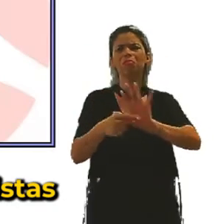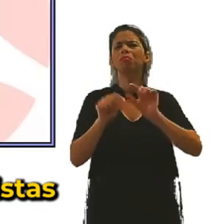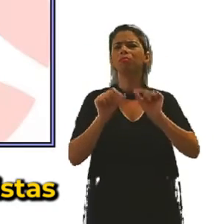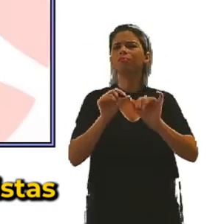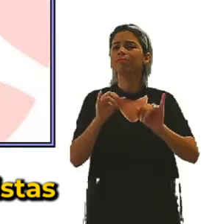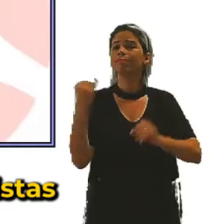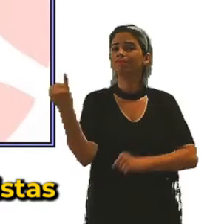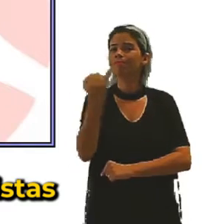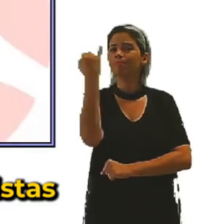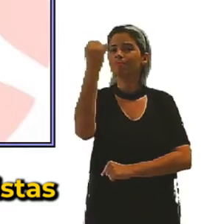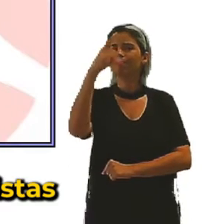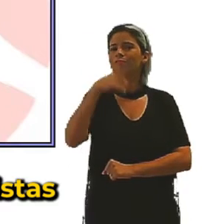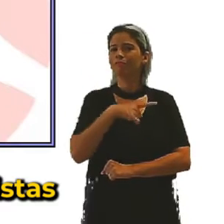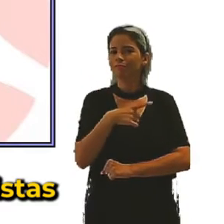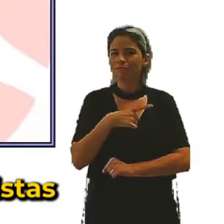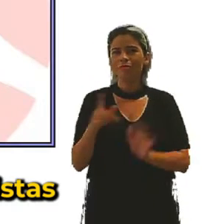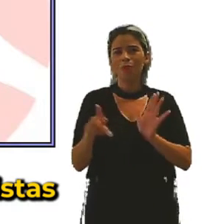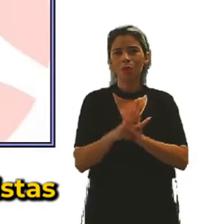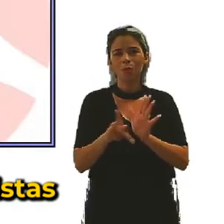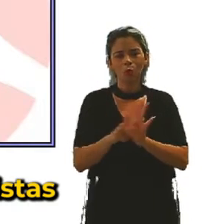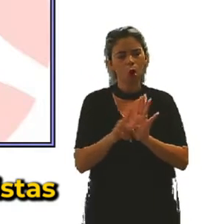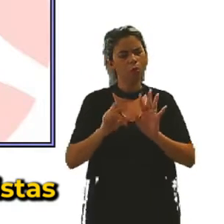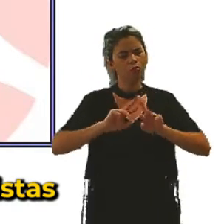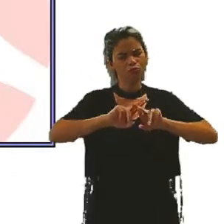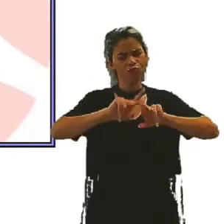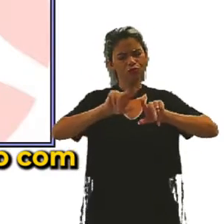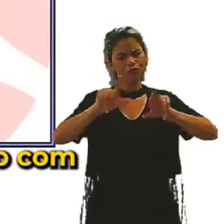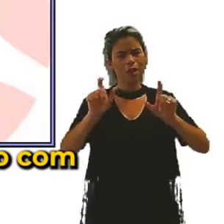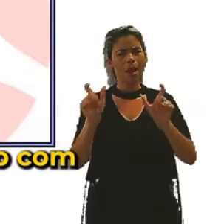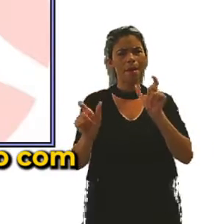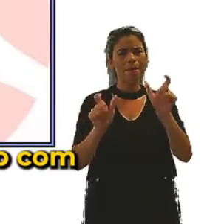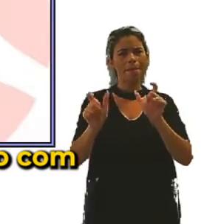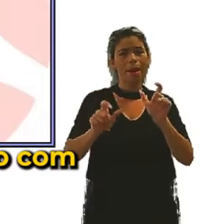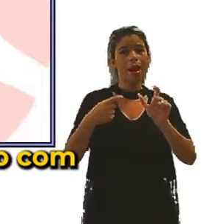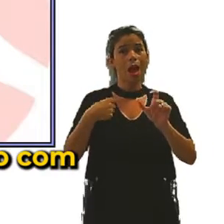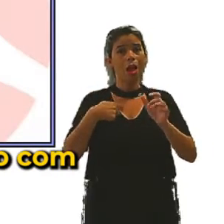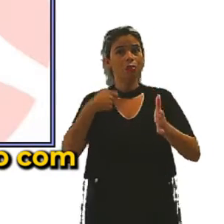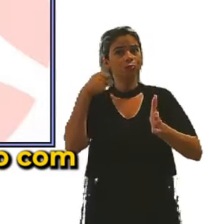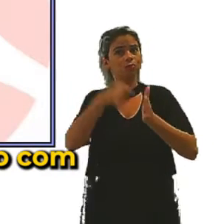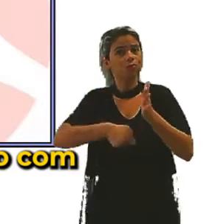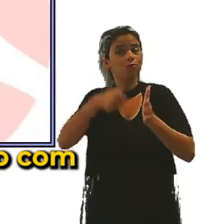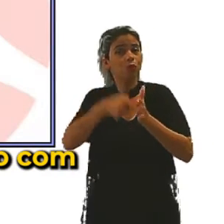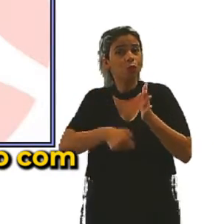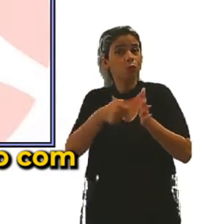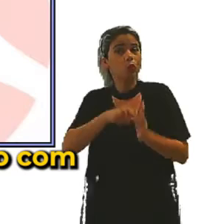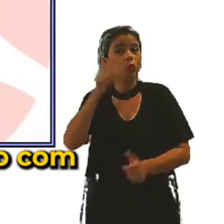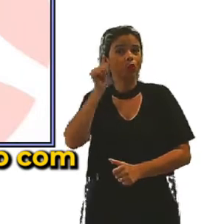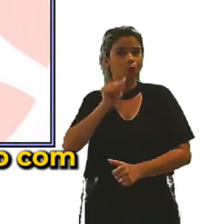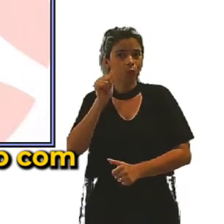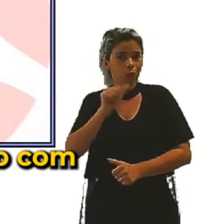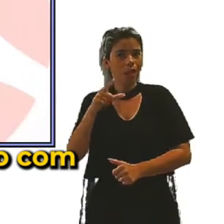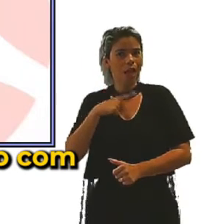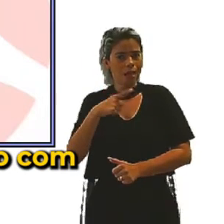com a docente, das epistemologias feministas como novo rumo, novo olhar da atuação do Poder Judiciário